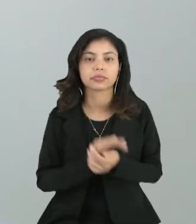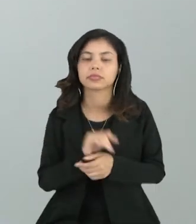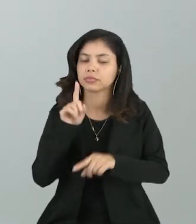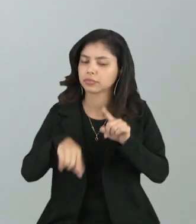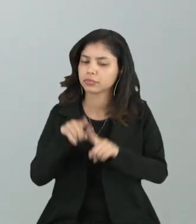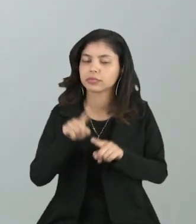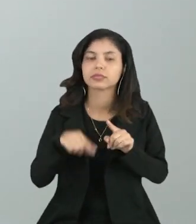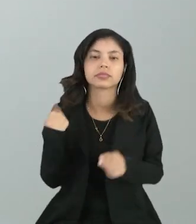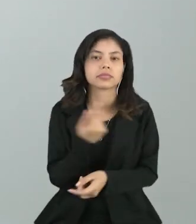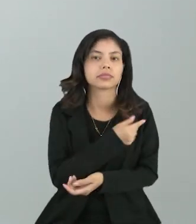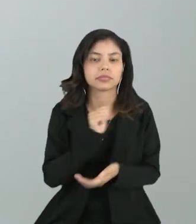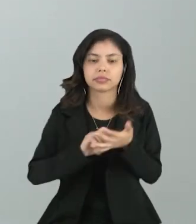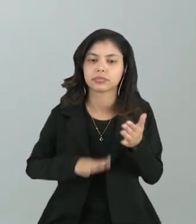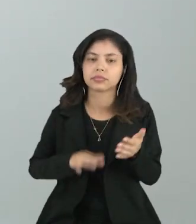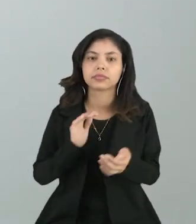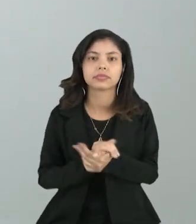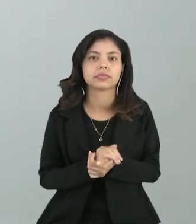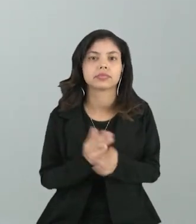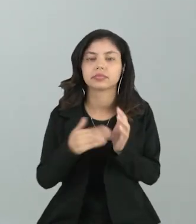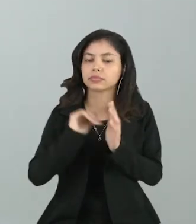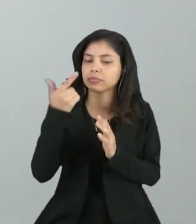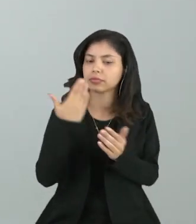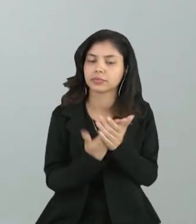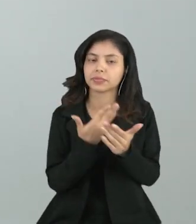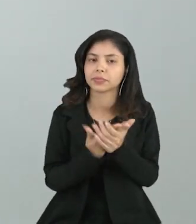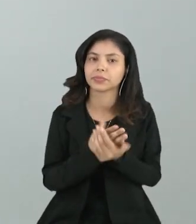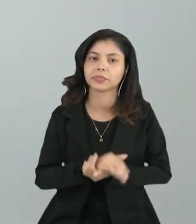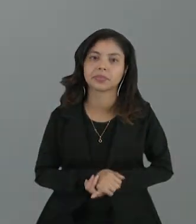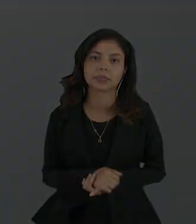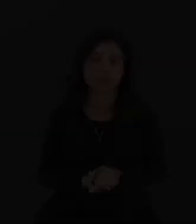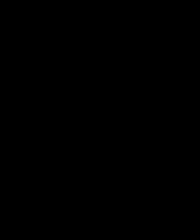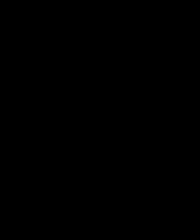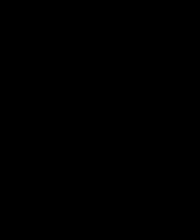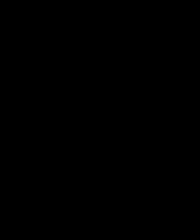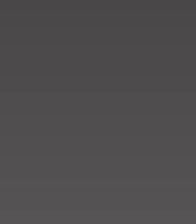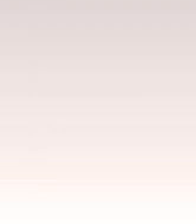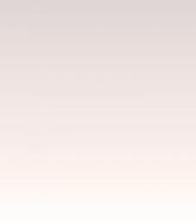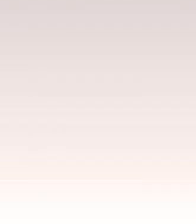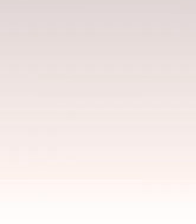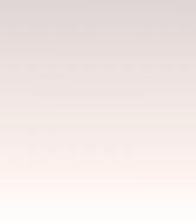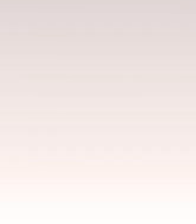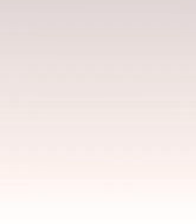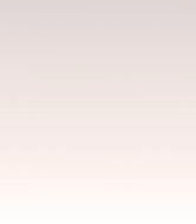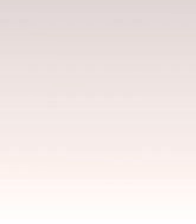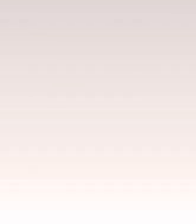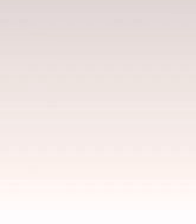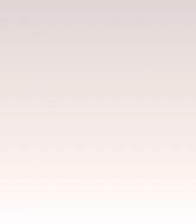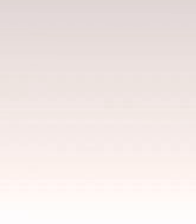materiais e aos nossos exercitandos. E até a próxima aula!